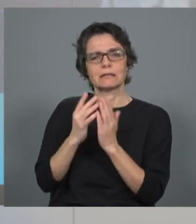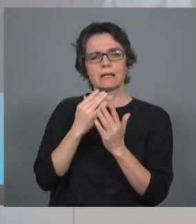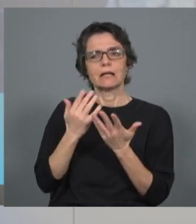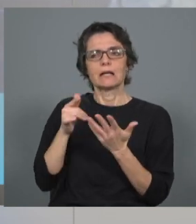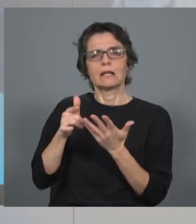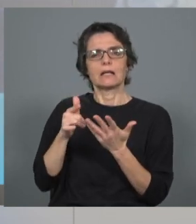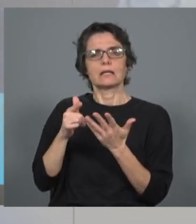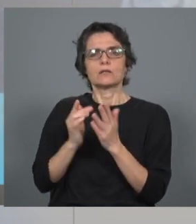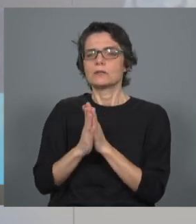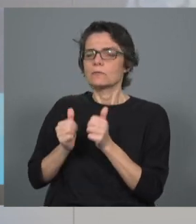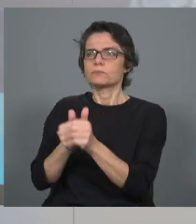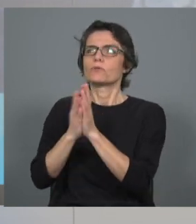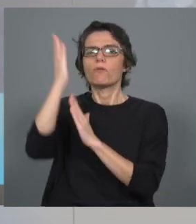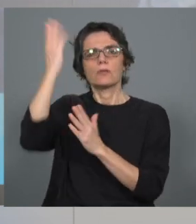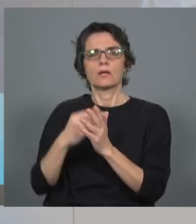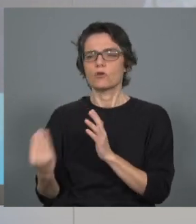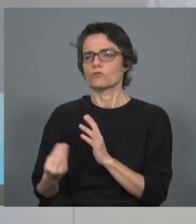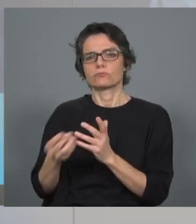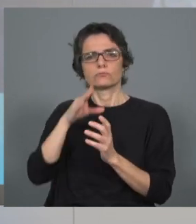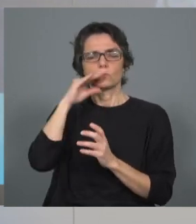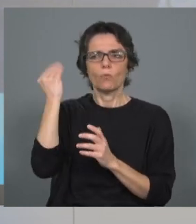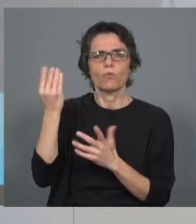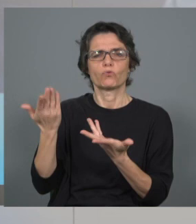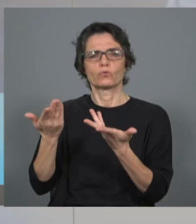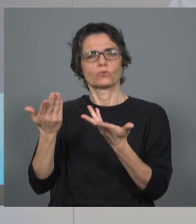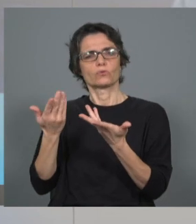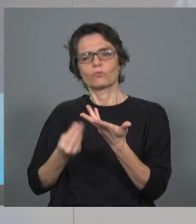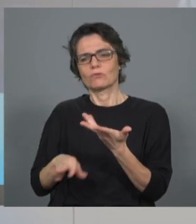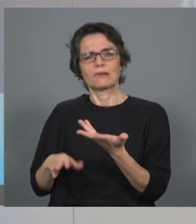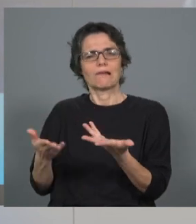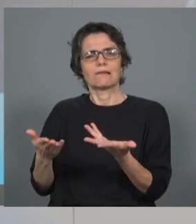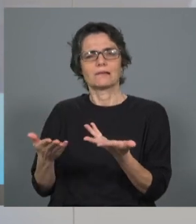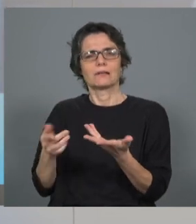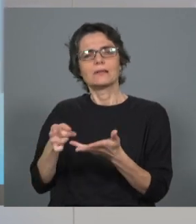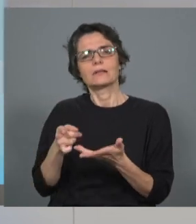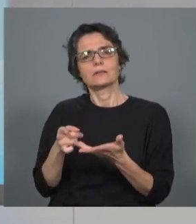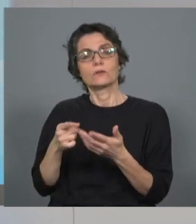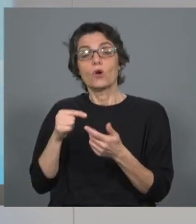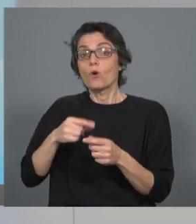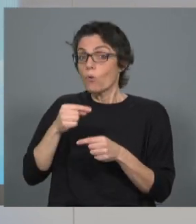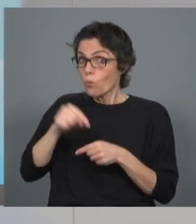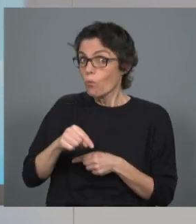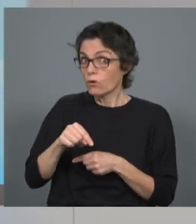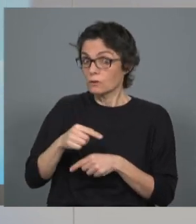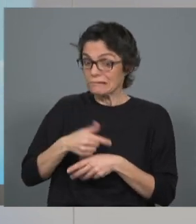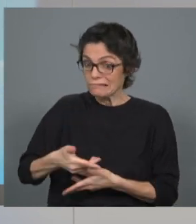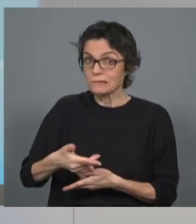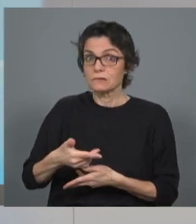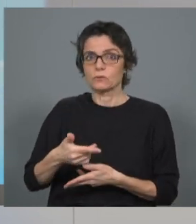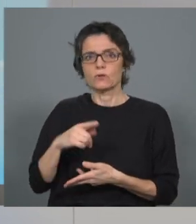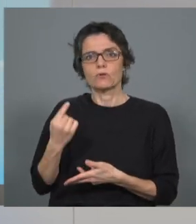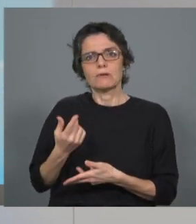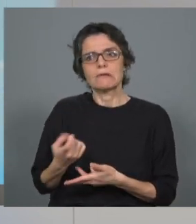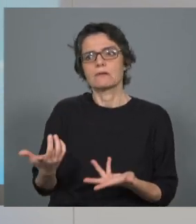for, sendo jovem, adolescente, criança, seja onde for. Porque hoje é mais preciso de